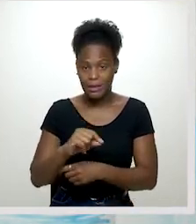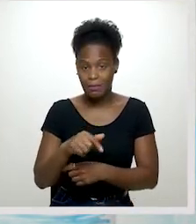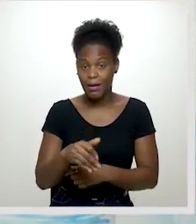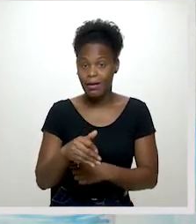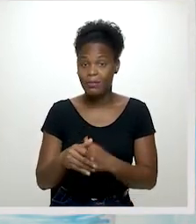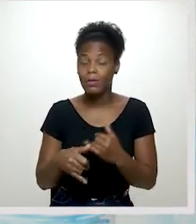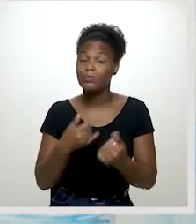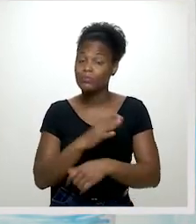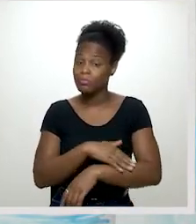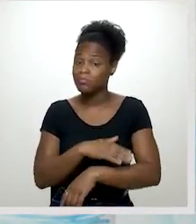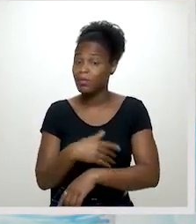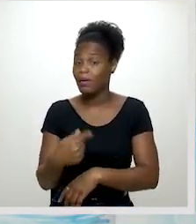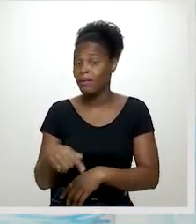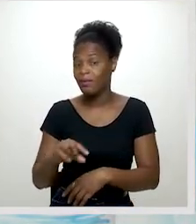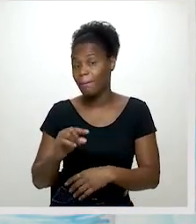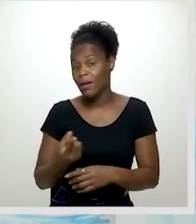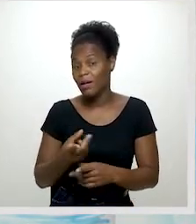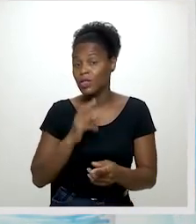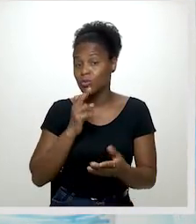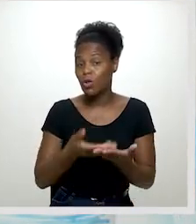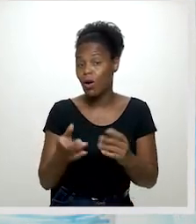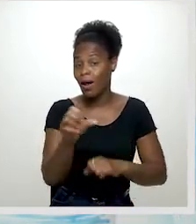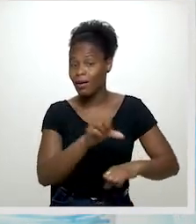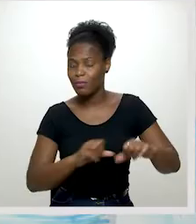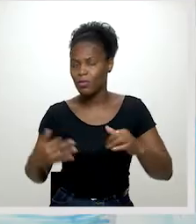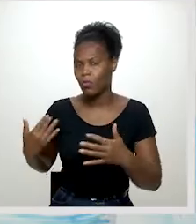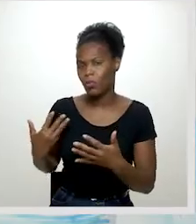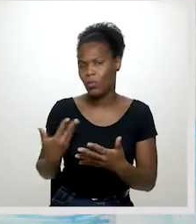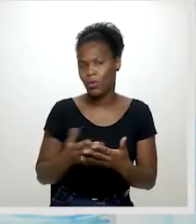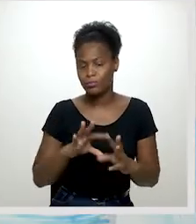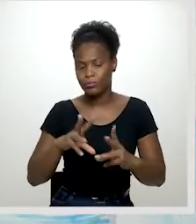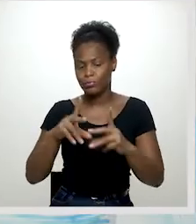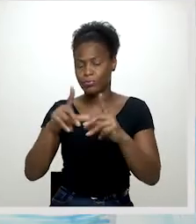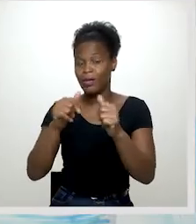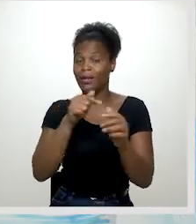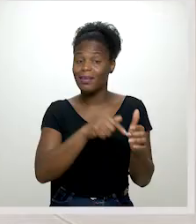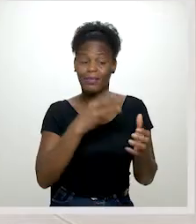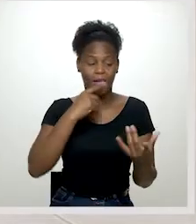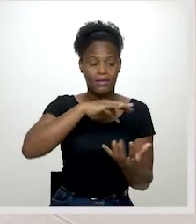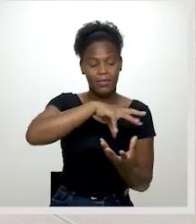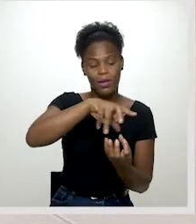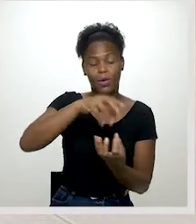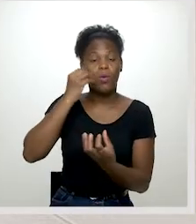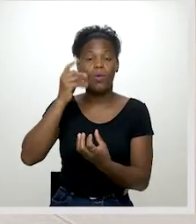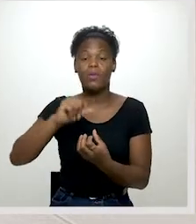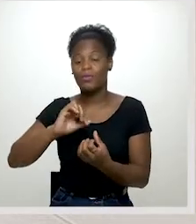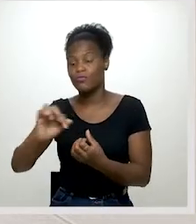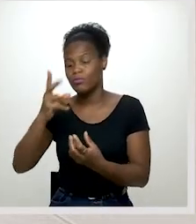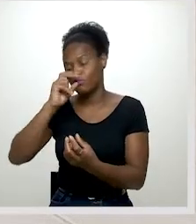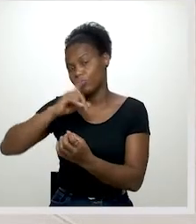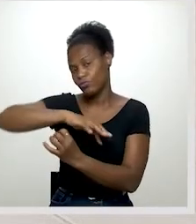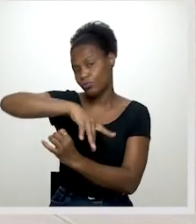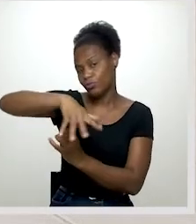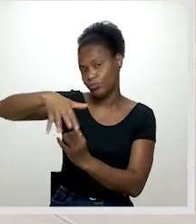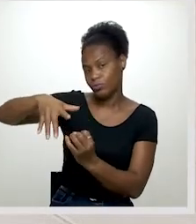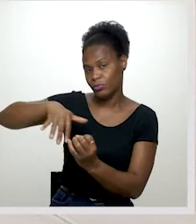responsabilizadas pelas reações químicas ao longo da evolução tanto da Terra como da sua atmosfera.